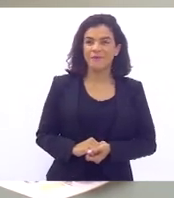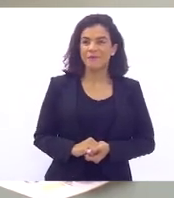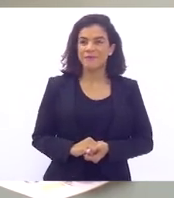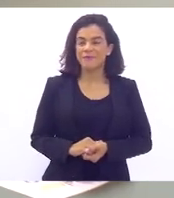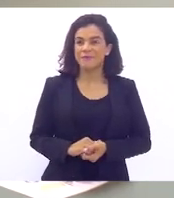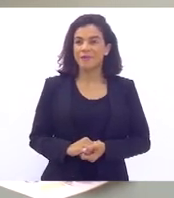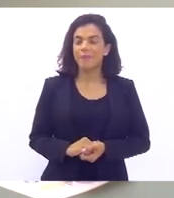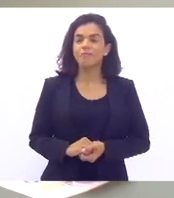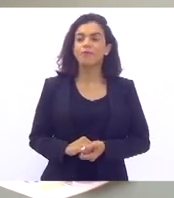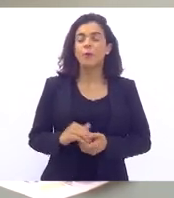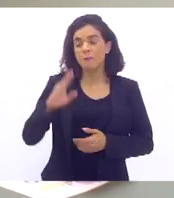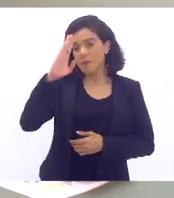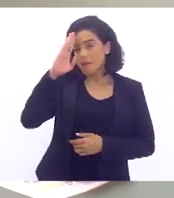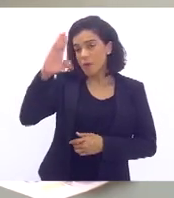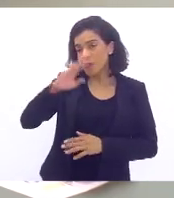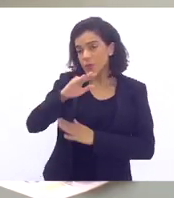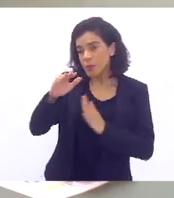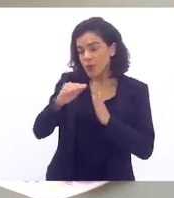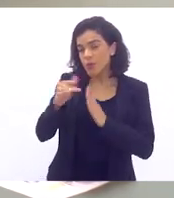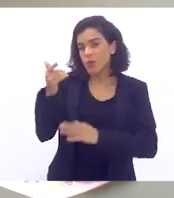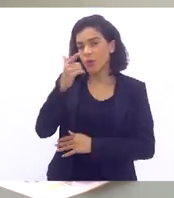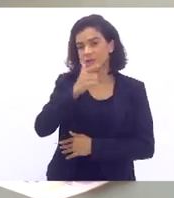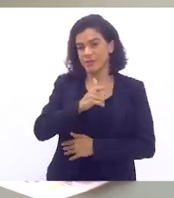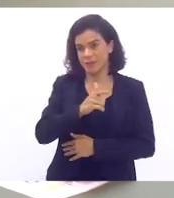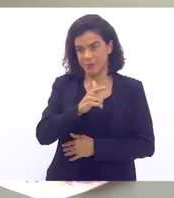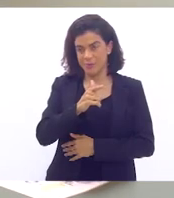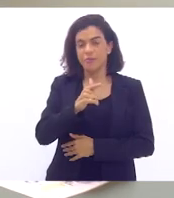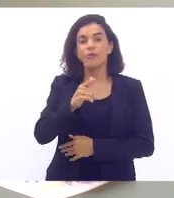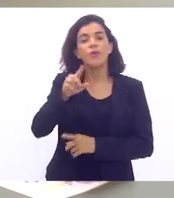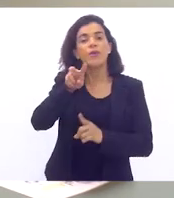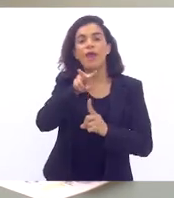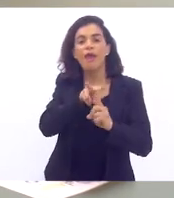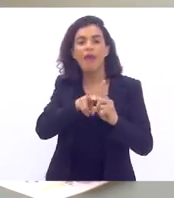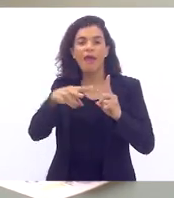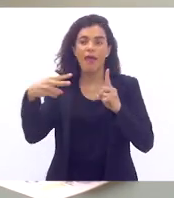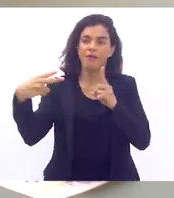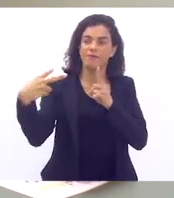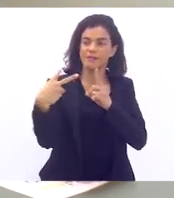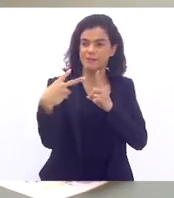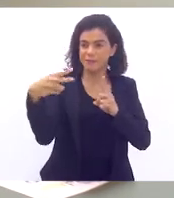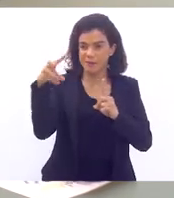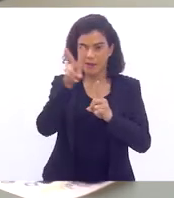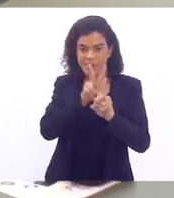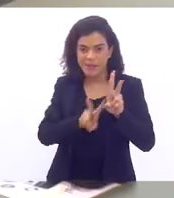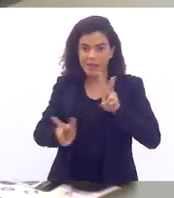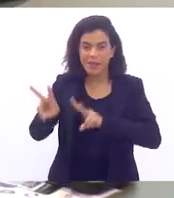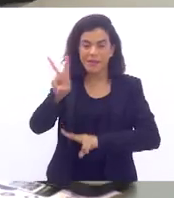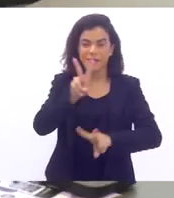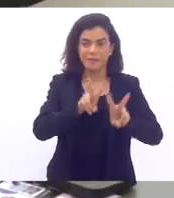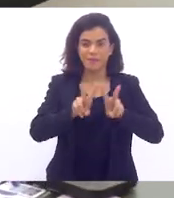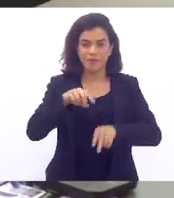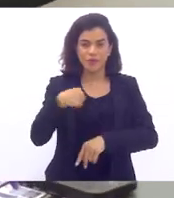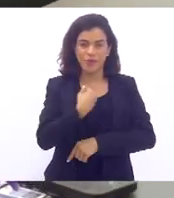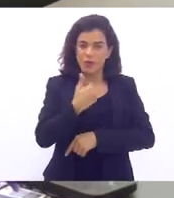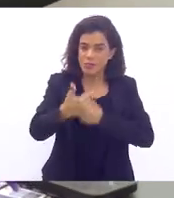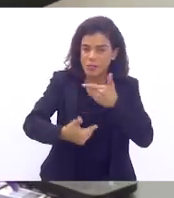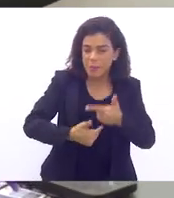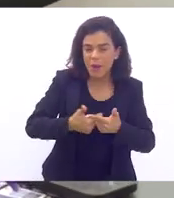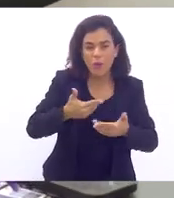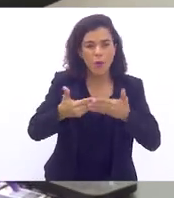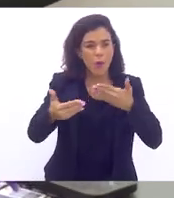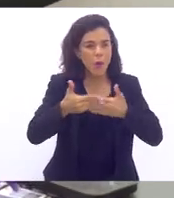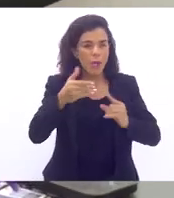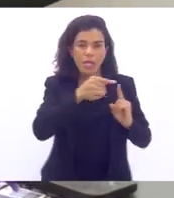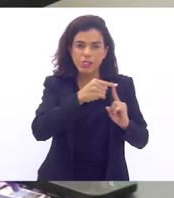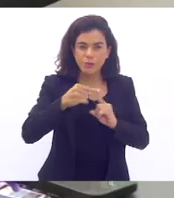disso tudo nós Já conseguimos que é visibilidade na verdade quando nós trabalhamos com qualquer tipo de doença